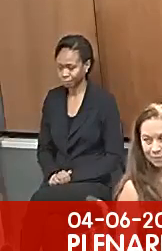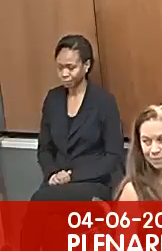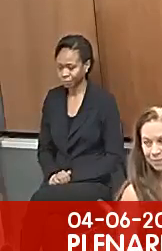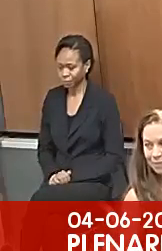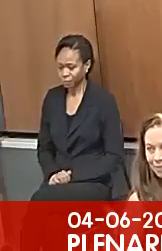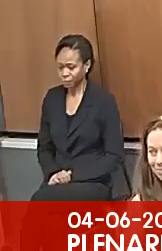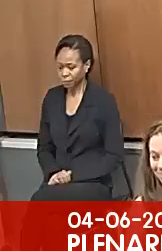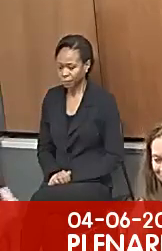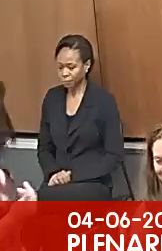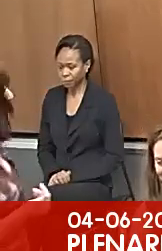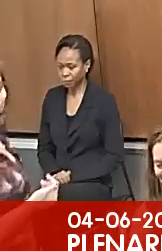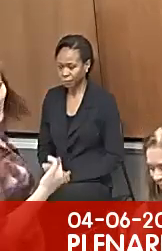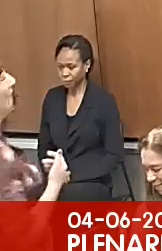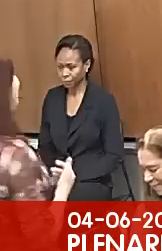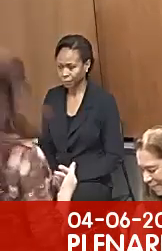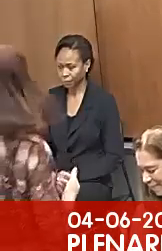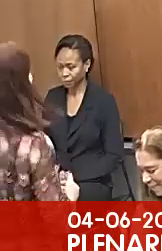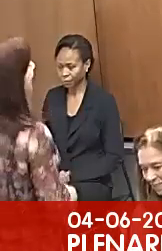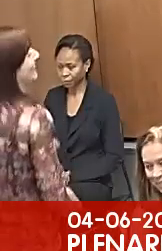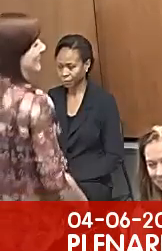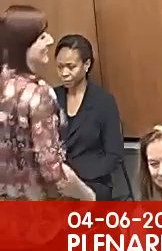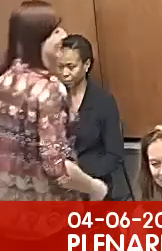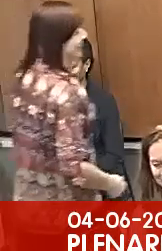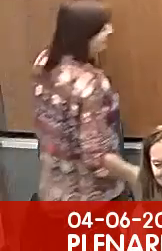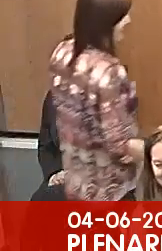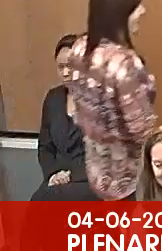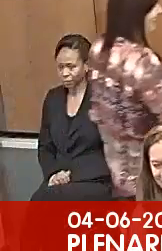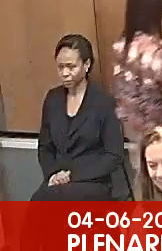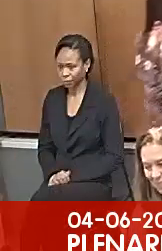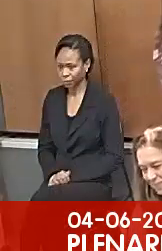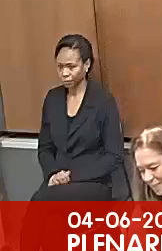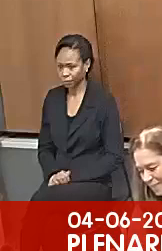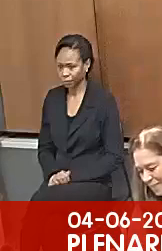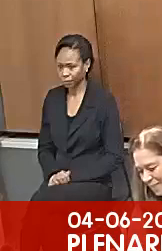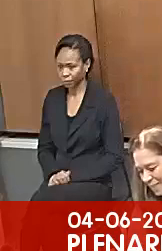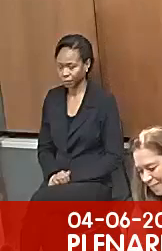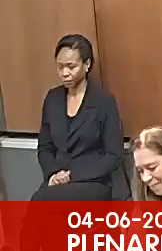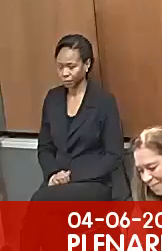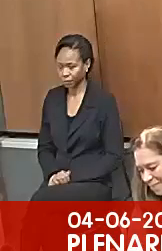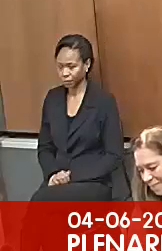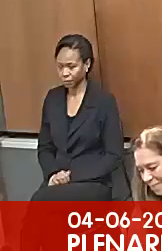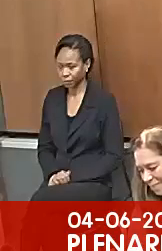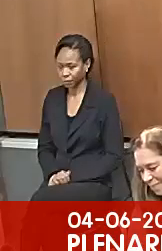Claro, vem cá, Kevin. Vem cá, Kevin, faça, por favor.